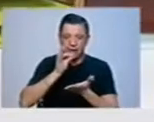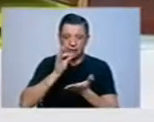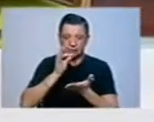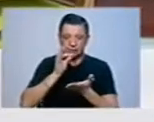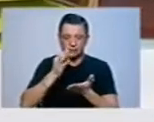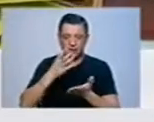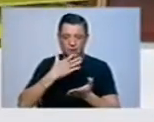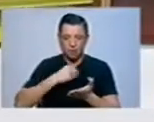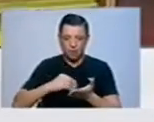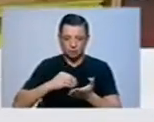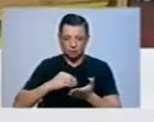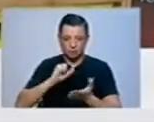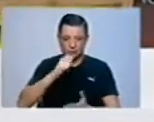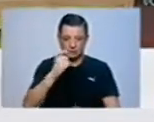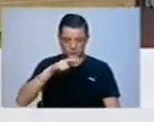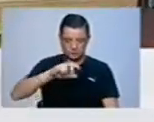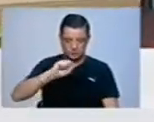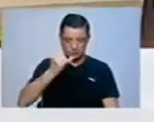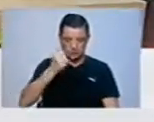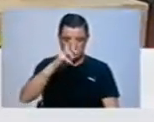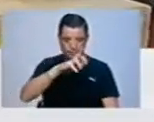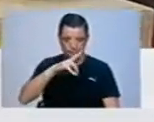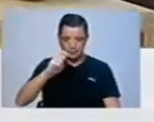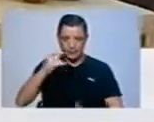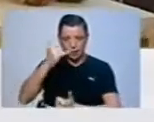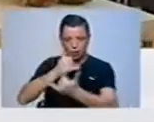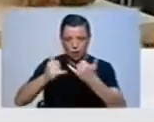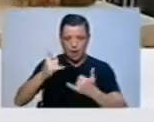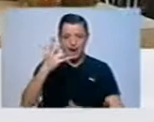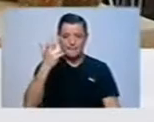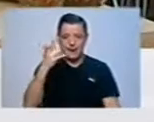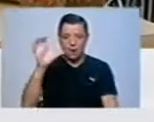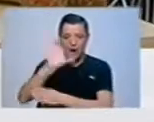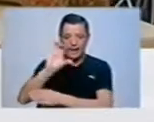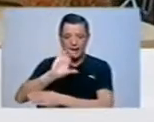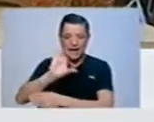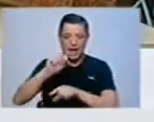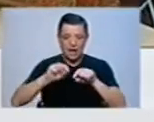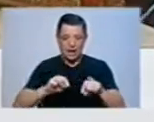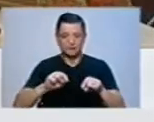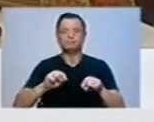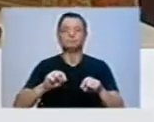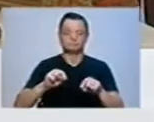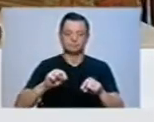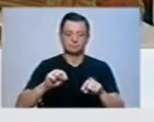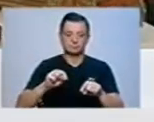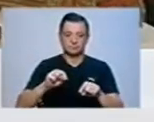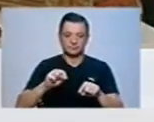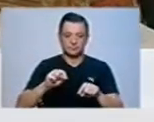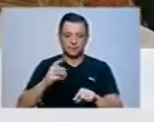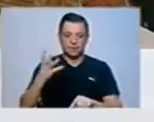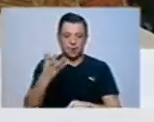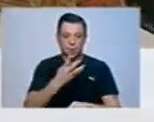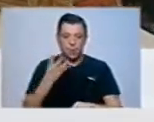que não gostam do gengibre, pode usar um pauzinho de canela. Muito portanto, bom. Aqui fica e temos aqui um barriga fit. Barriga fit. Quarta